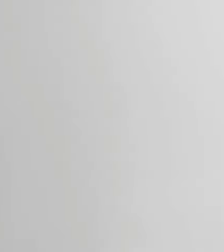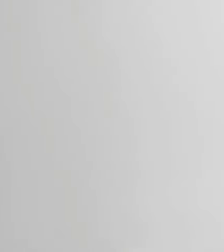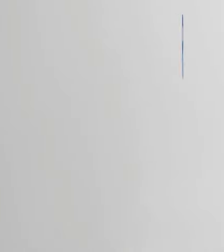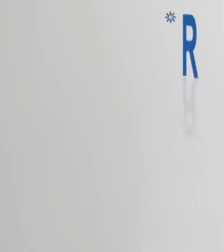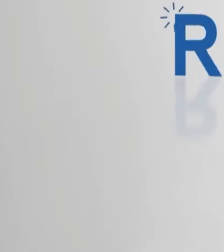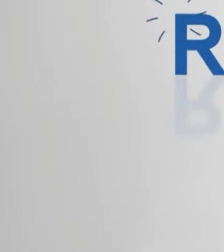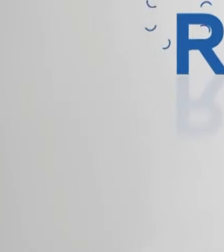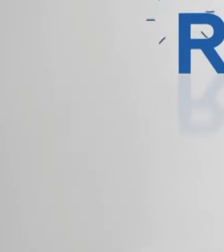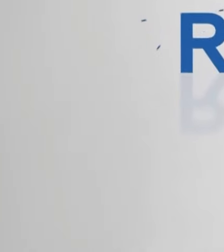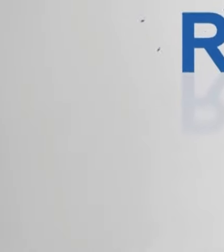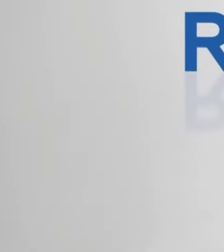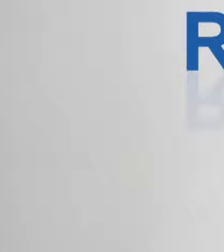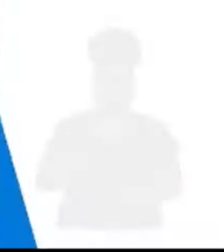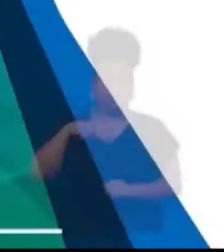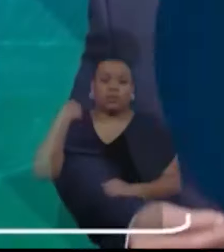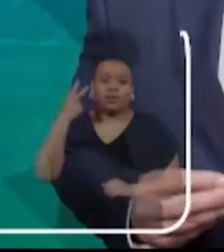-300.